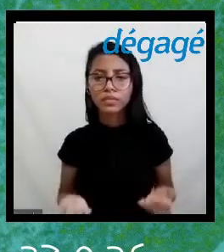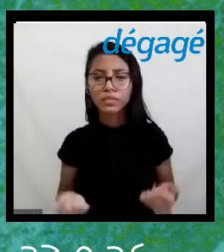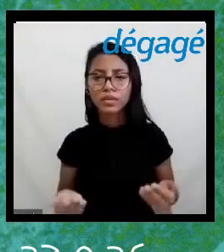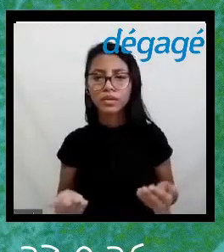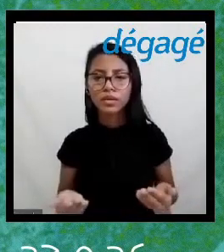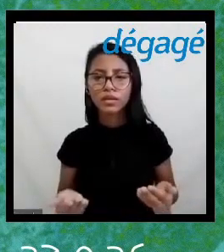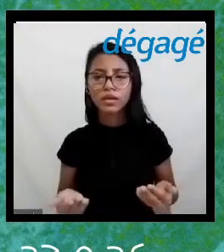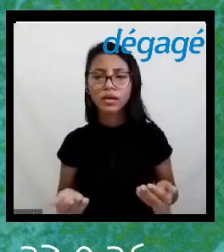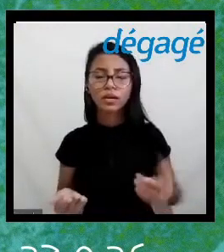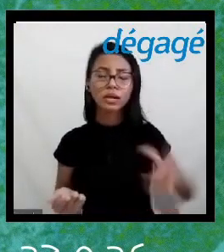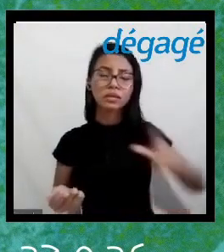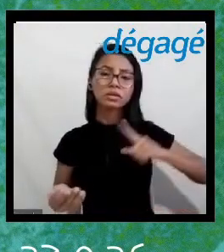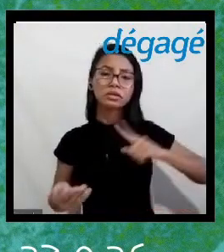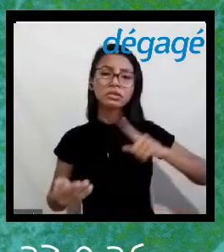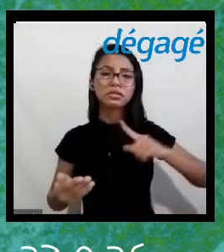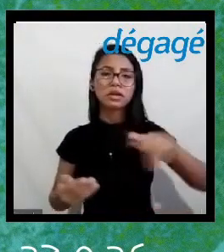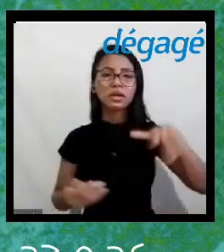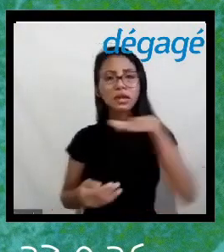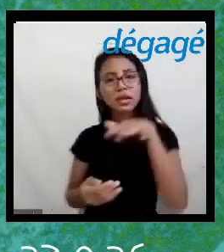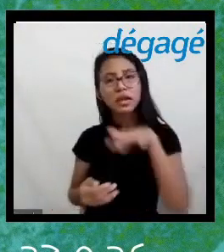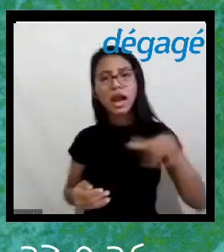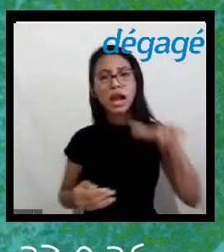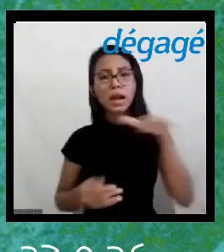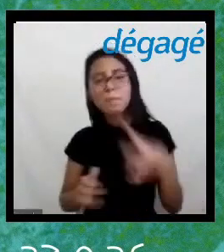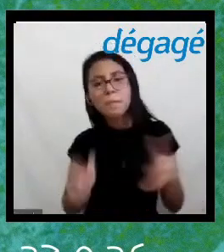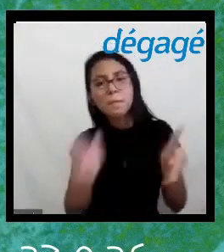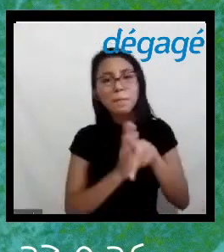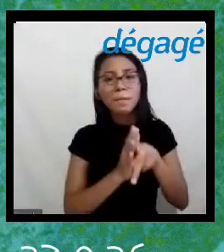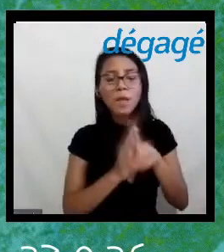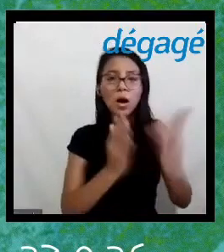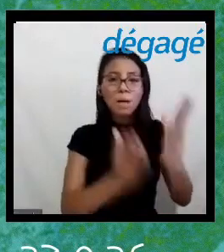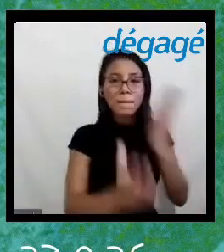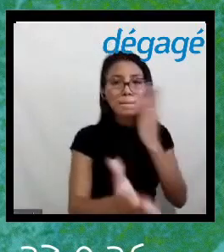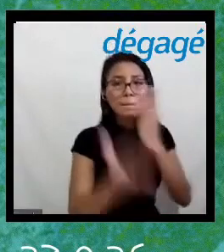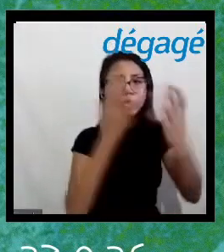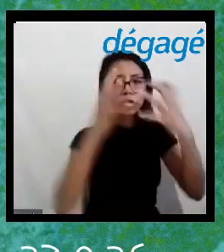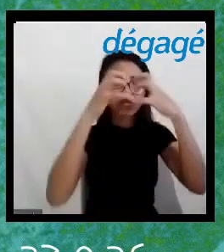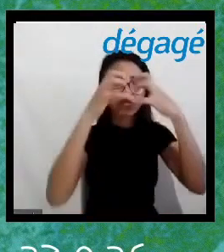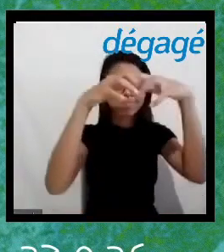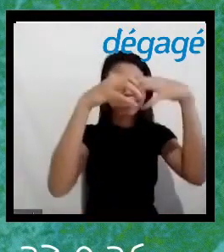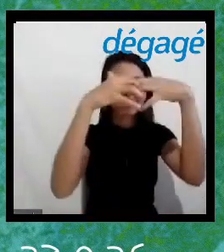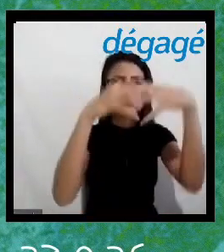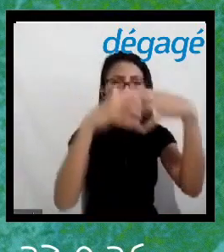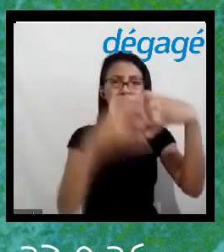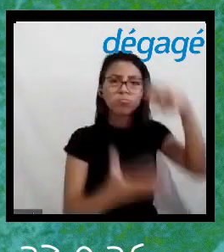neuropsicológica, né, com a linguagem mais médica, ou seja, mas